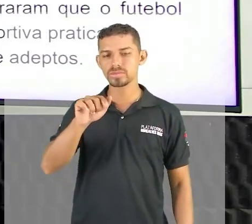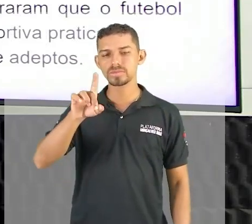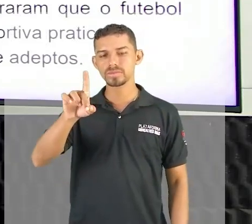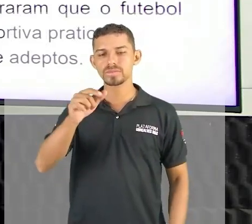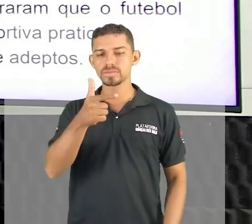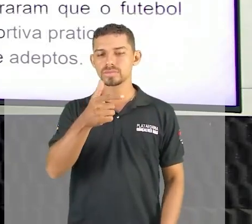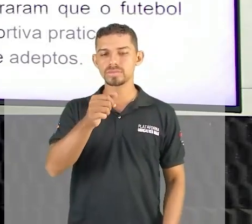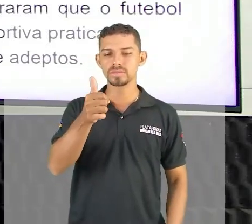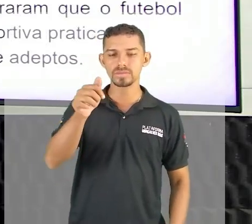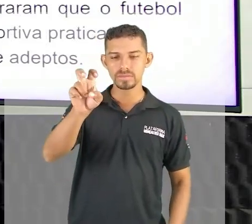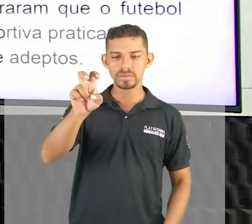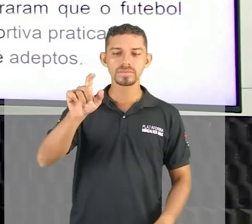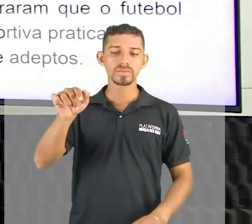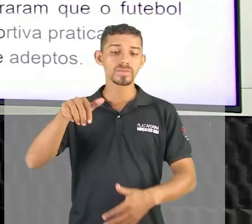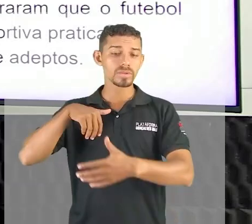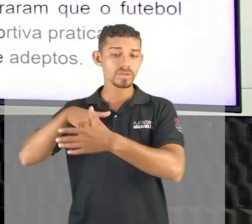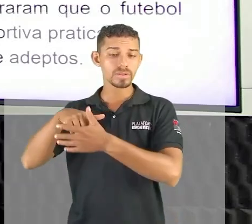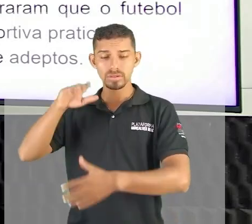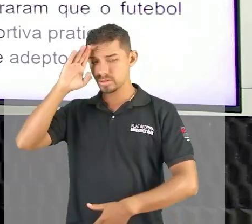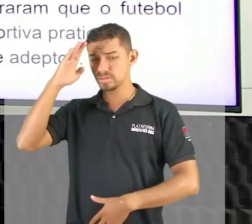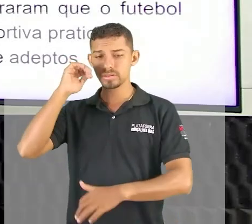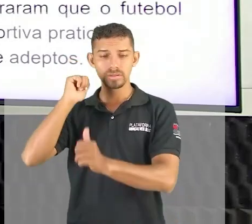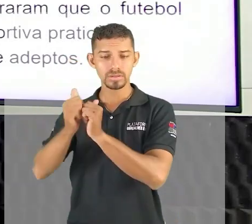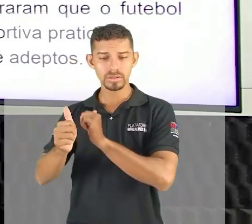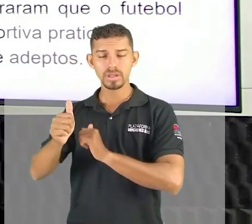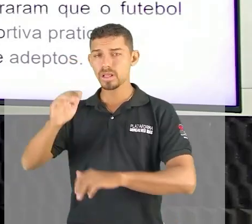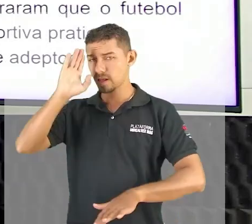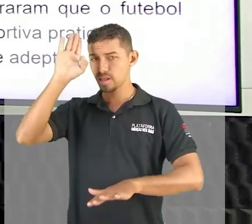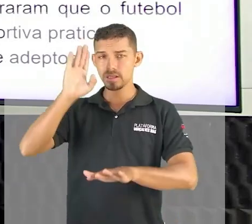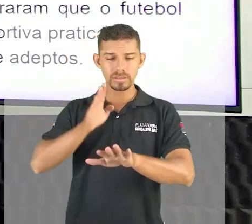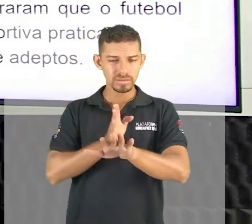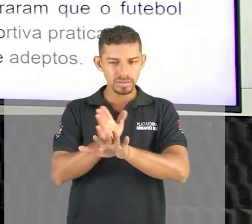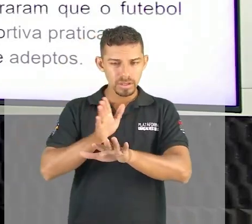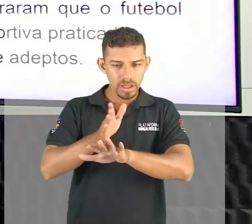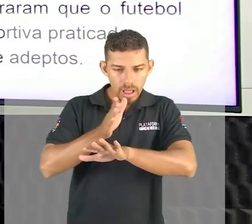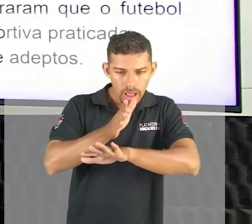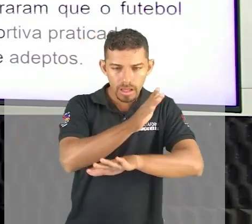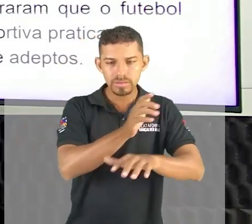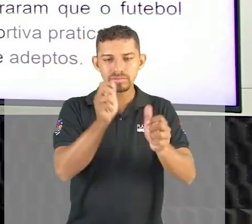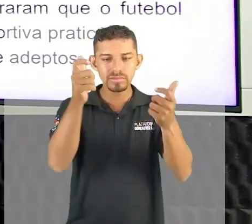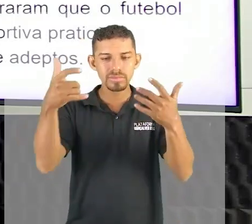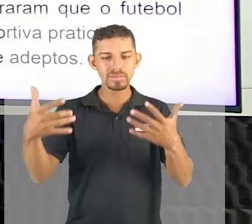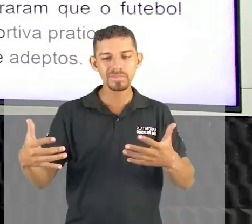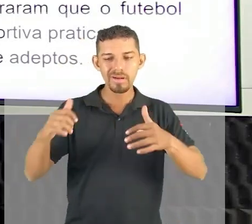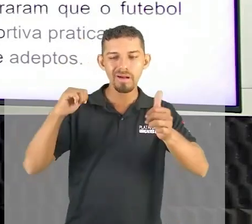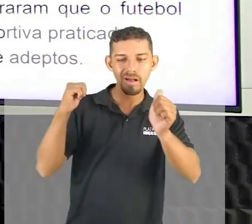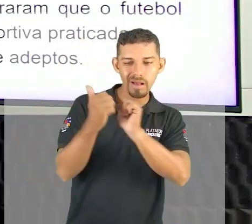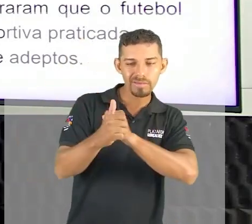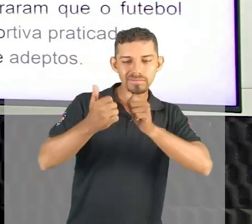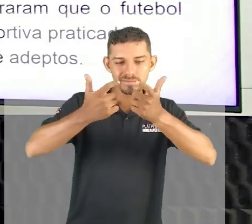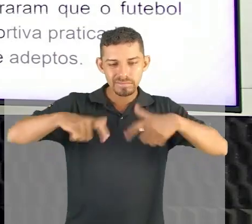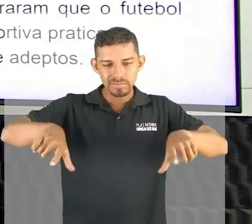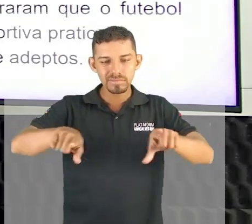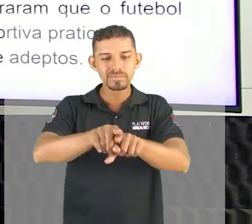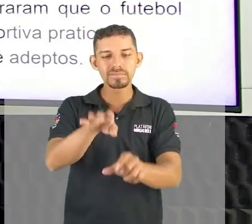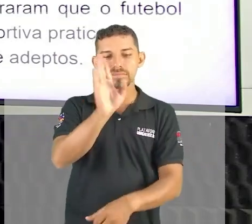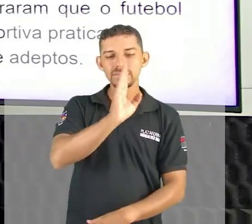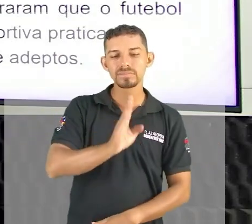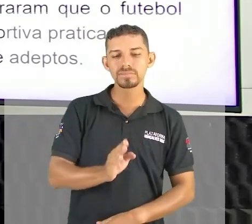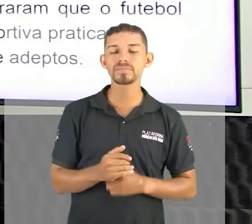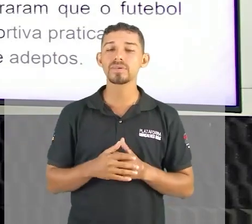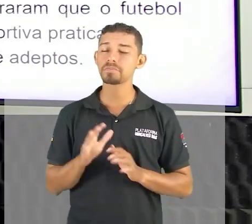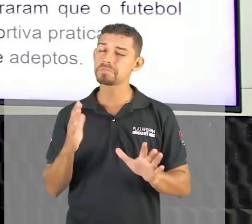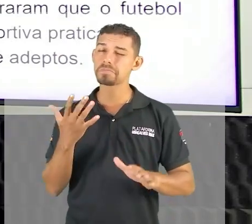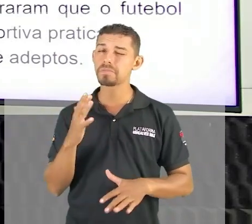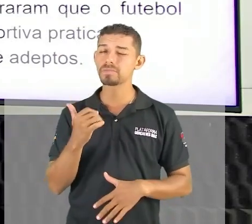mostrar que o futebol foi a principal modalidade e esportiva praticada no Brasil com